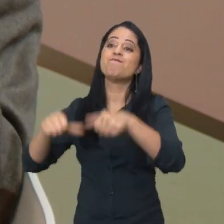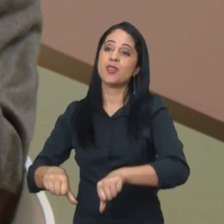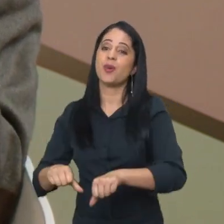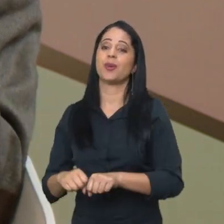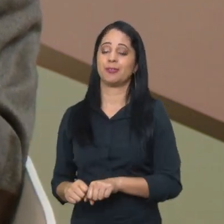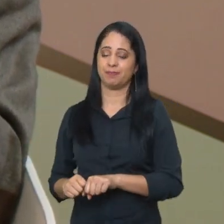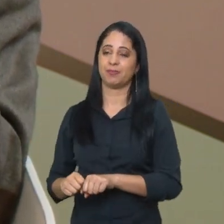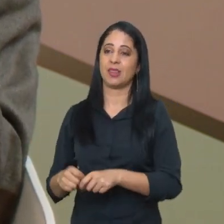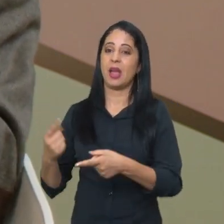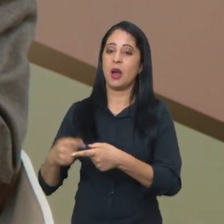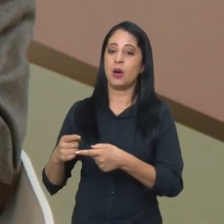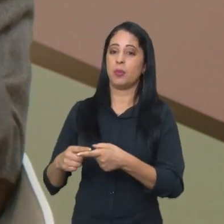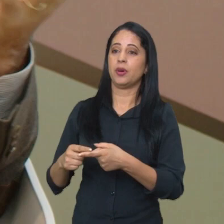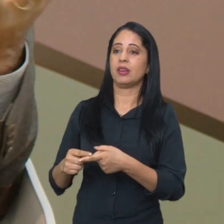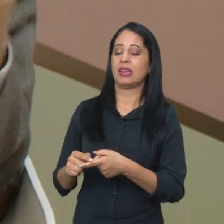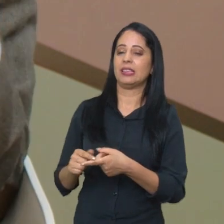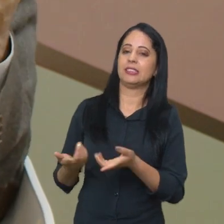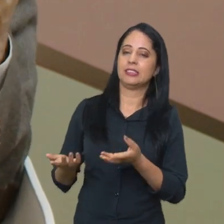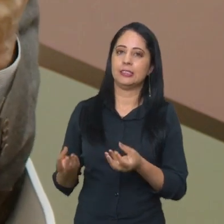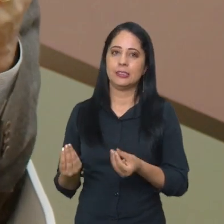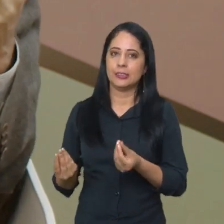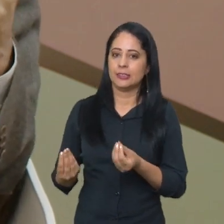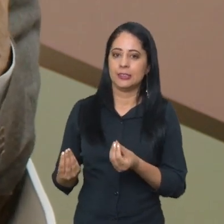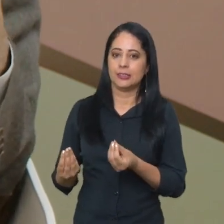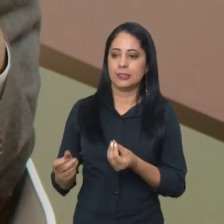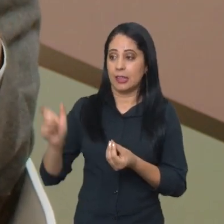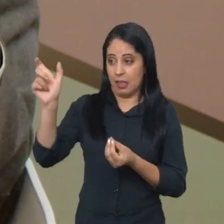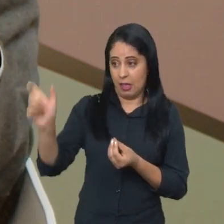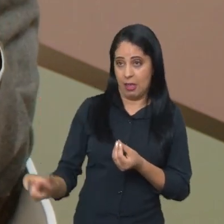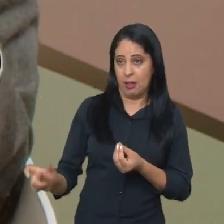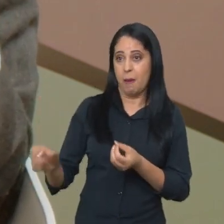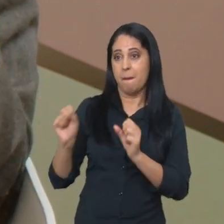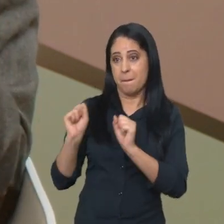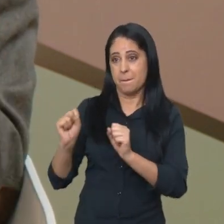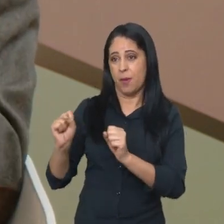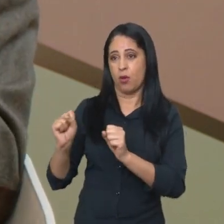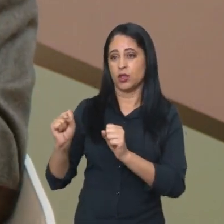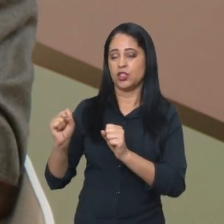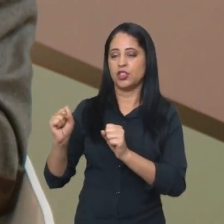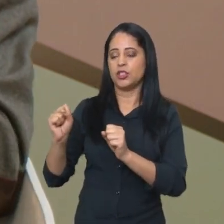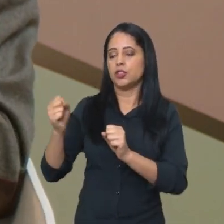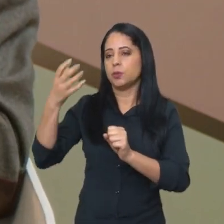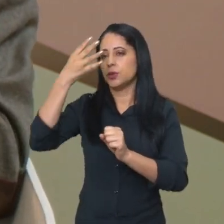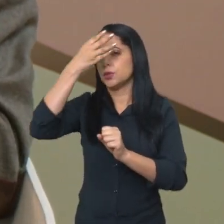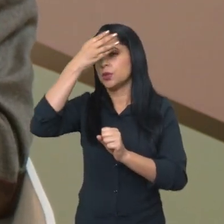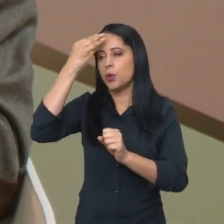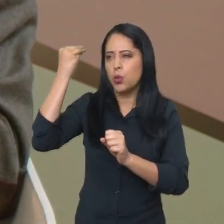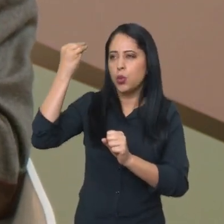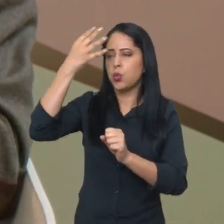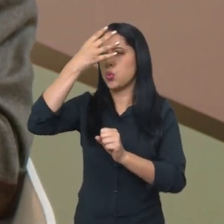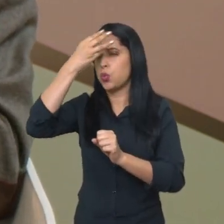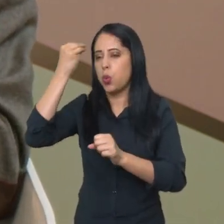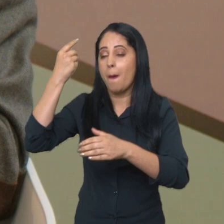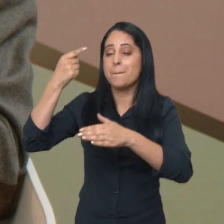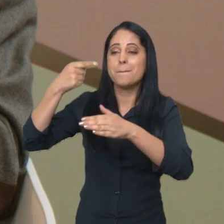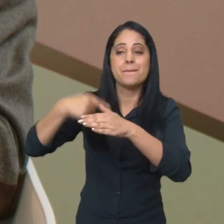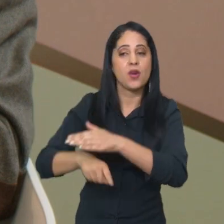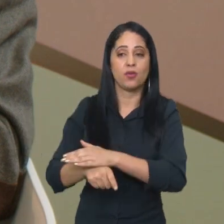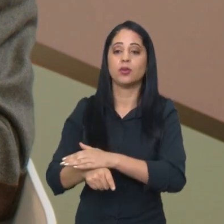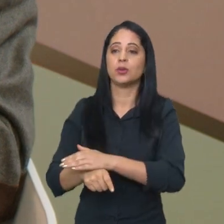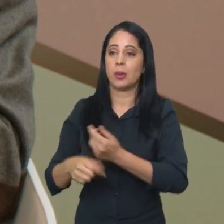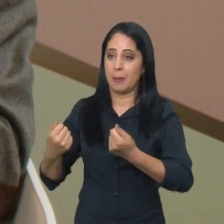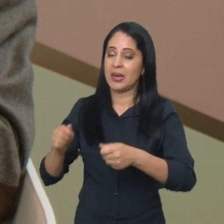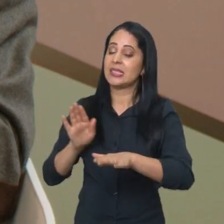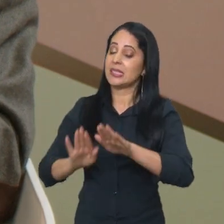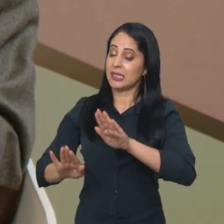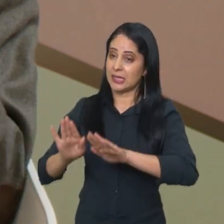incidência grande, maior do que a média, para desenvolver demência. Então é gente que tem que tomar muito